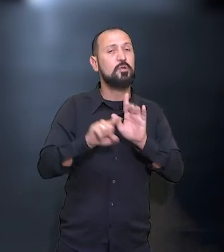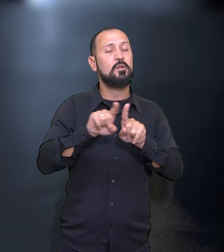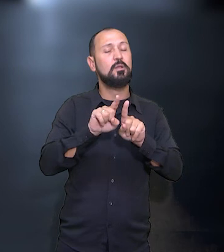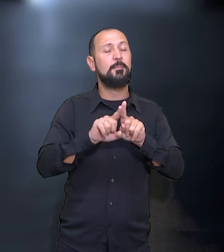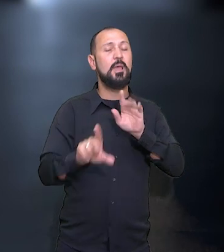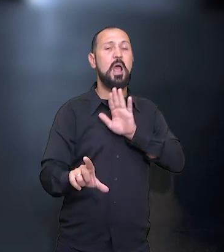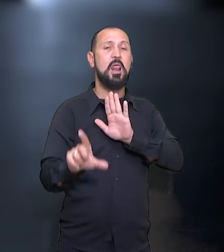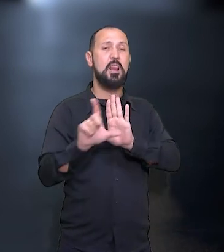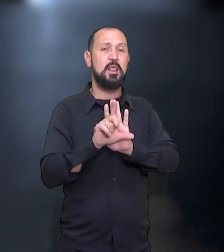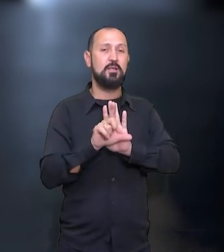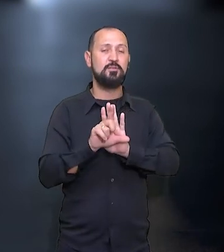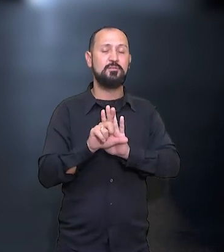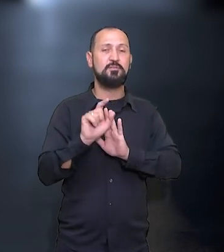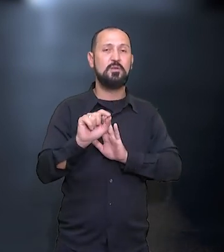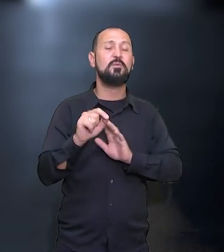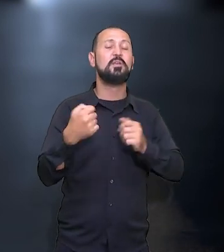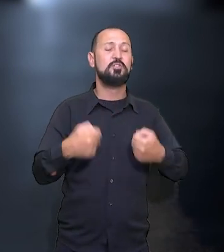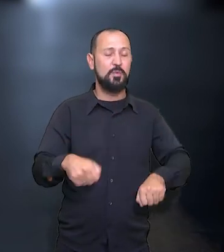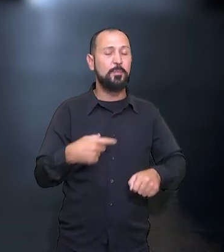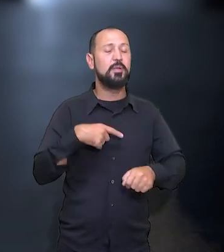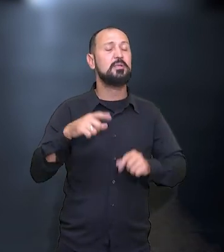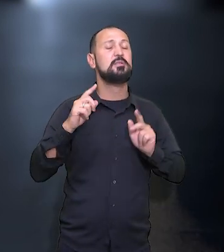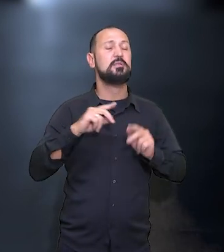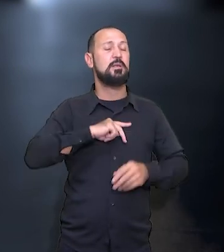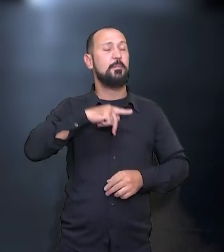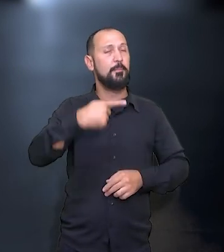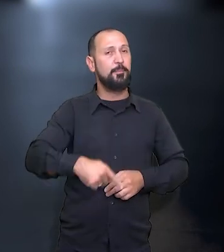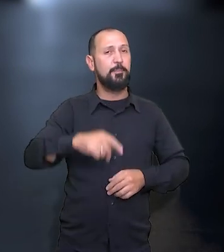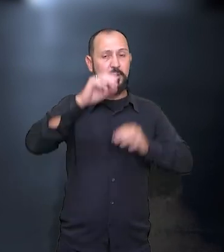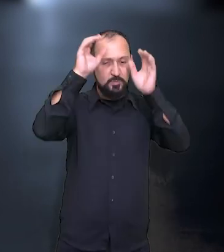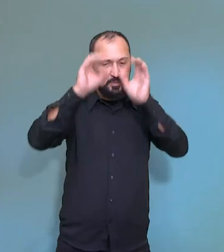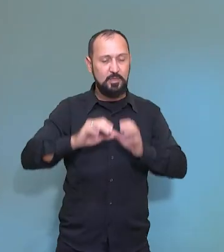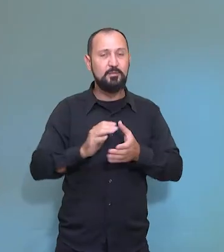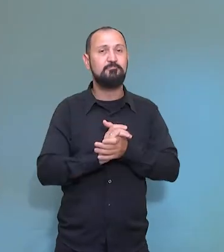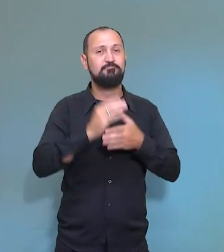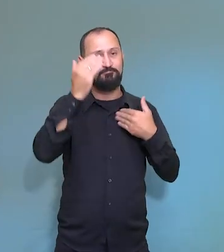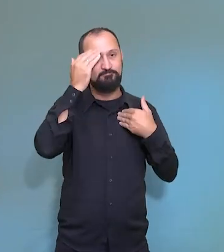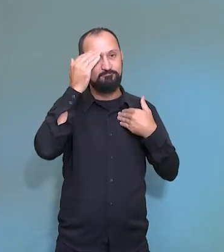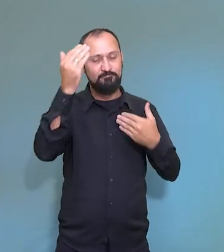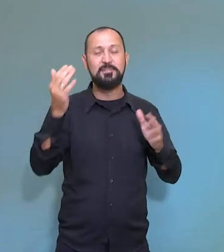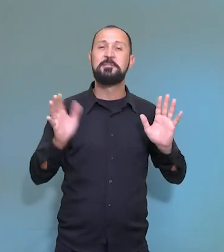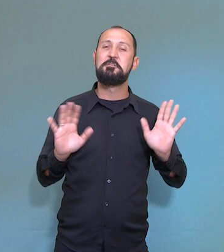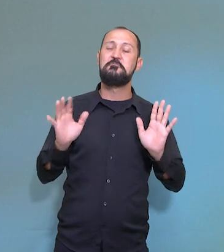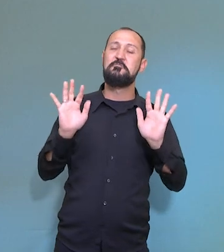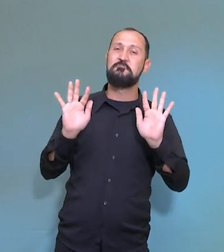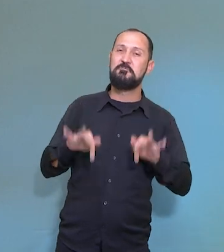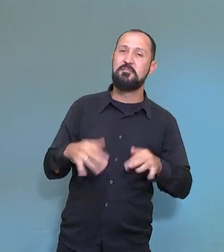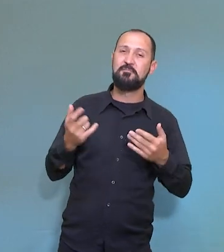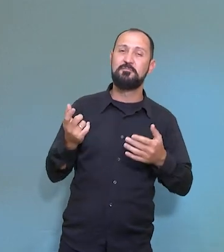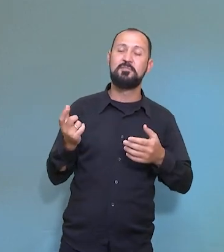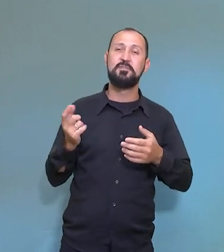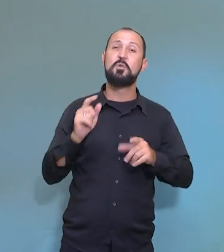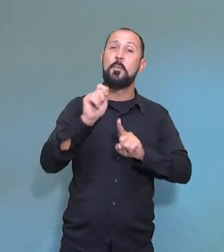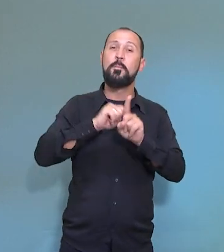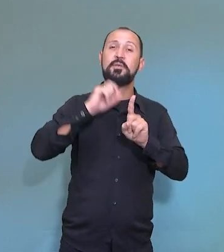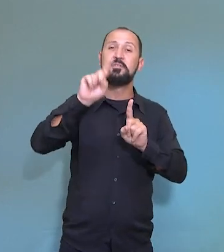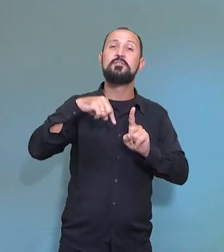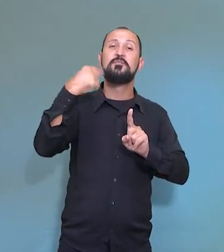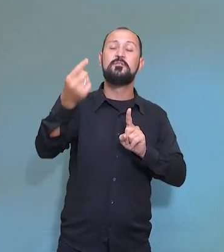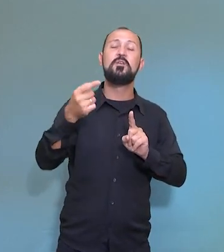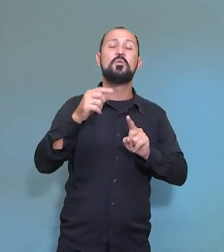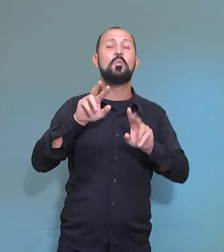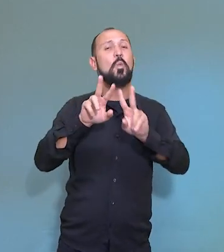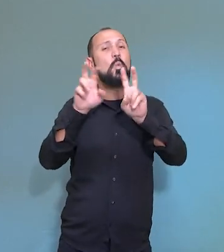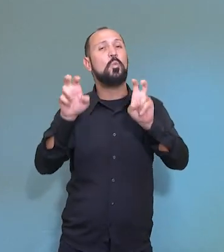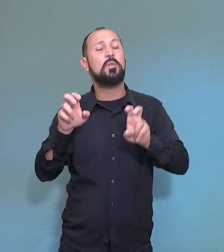direito e a legislação que é necessária aí para todos os cidadãos. Valeu, Bruno. Eu vou ficando por aqui. A gente volta no